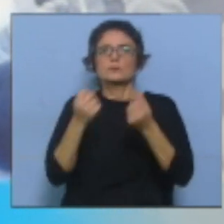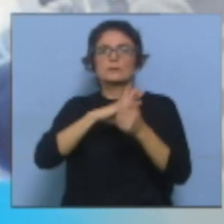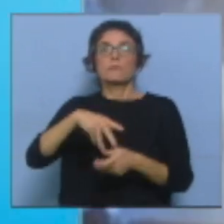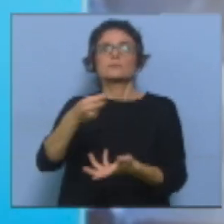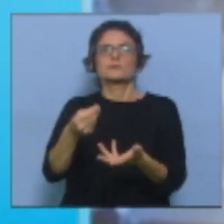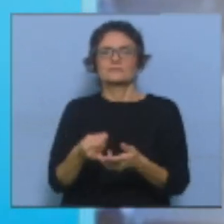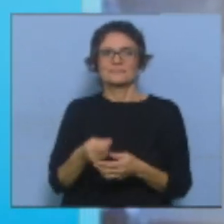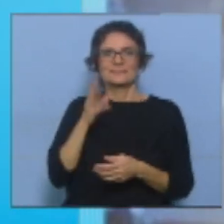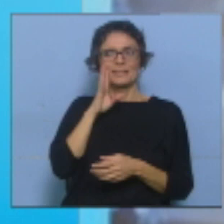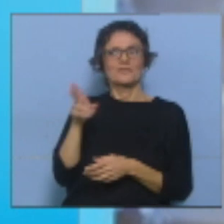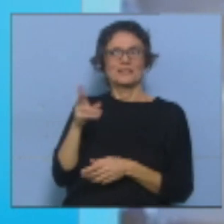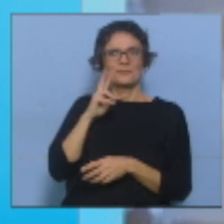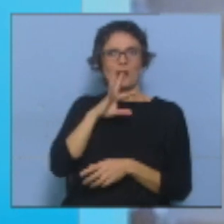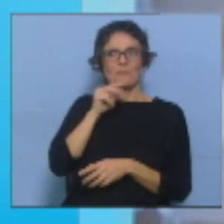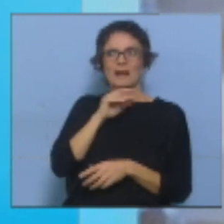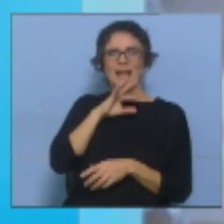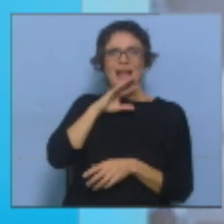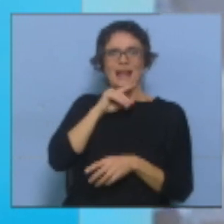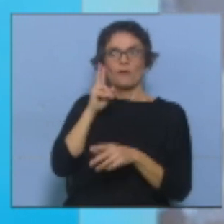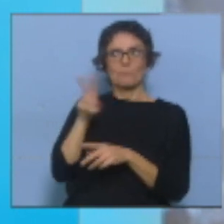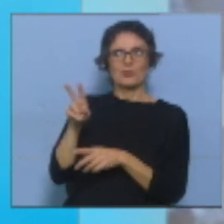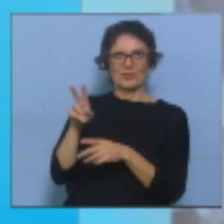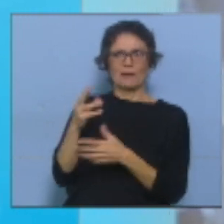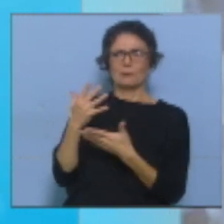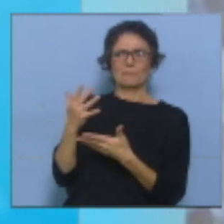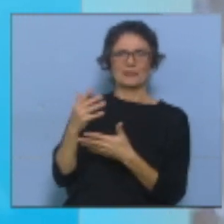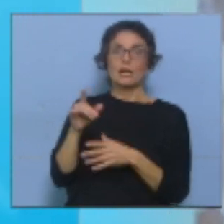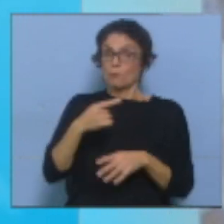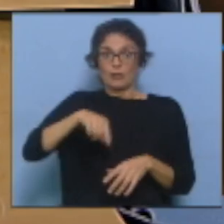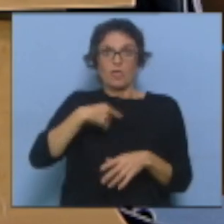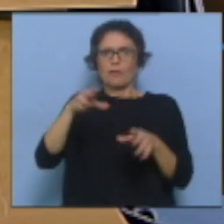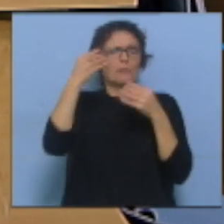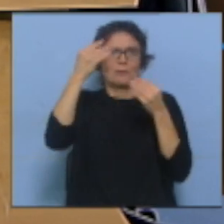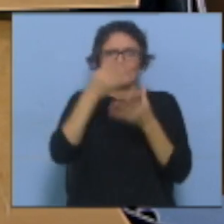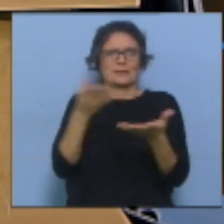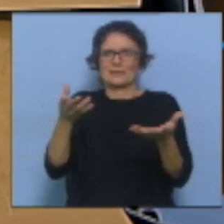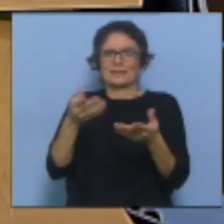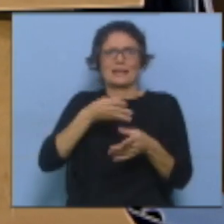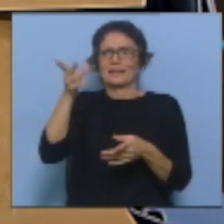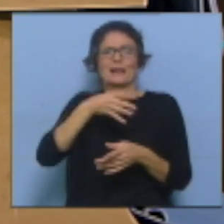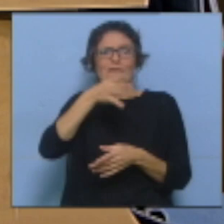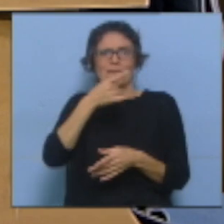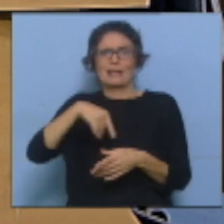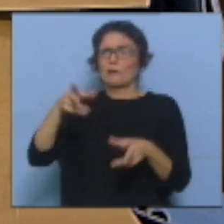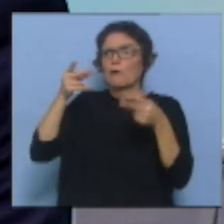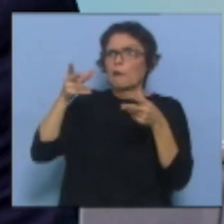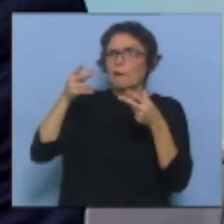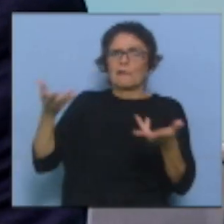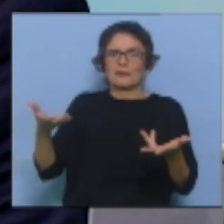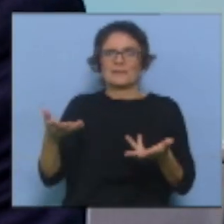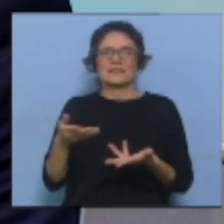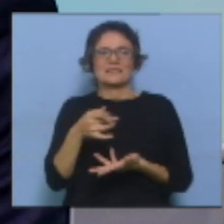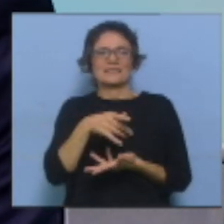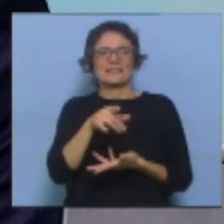da mãe e do pai a ouvir... Estamos sempre a aprender com os filhos, não me Estamos vês? sempre a aprender. Aliás, nós não ouvimos eles dar testemunho porque eles, quando vão dar